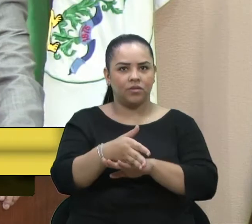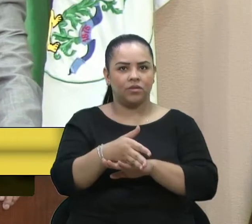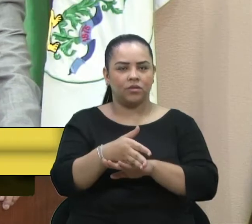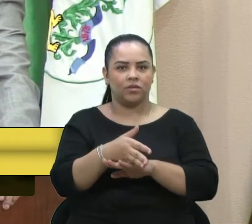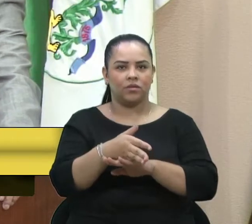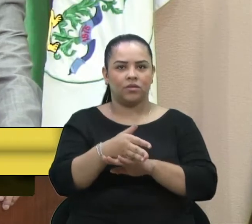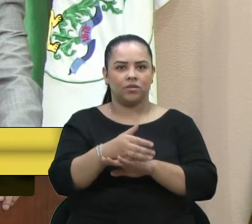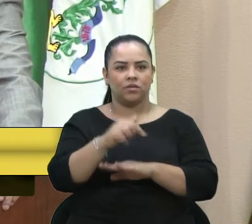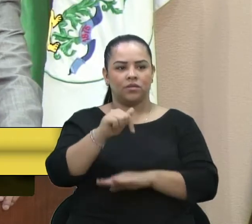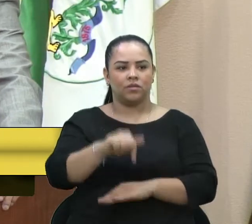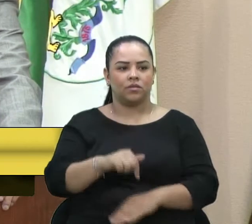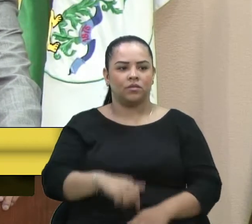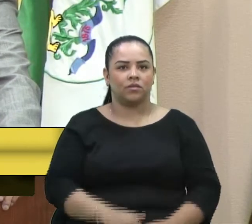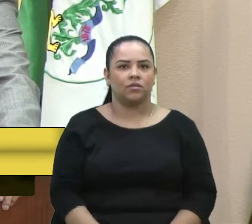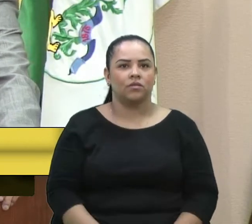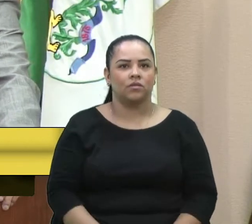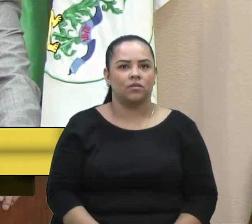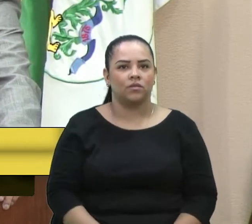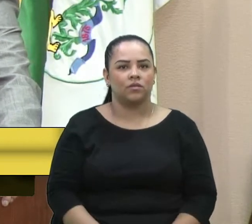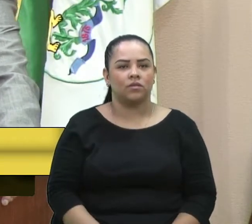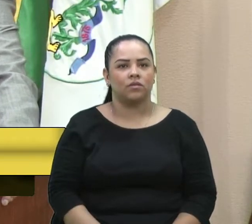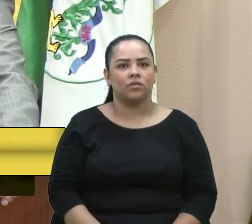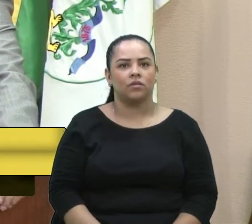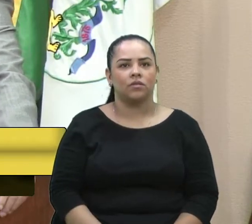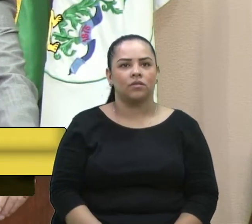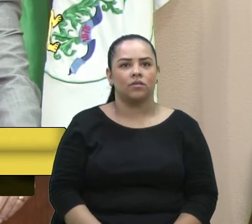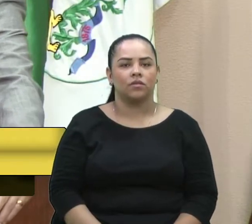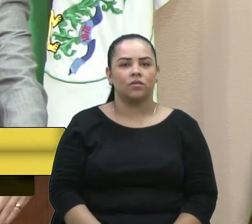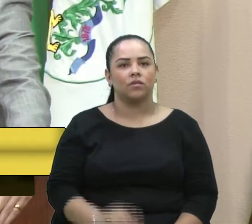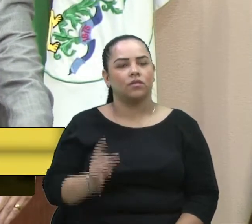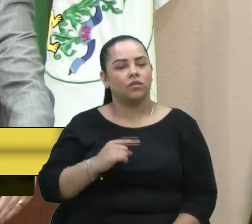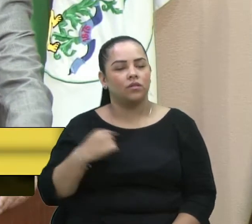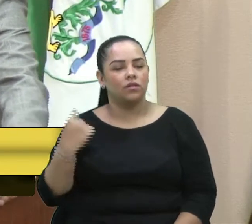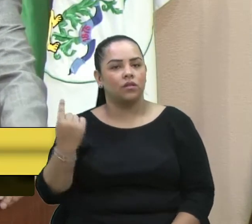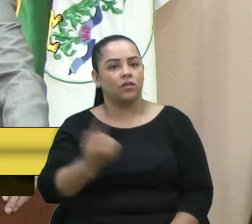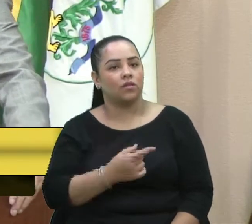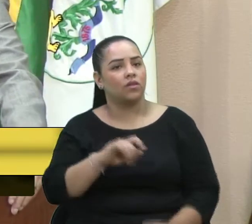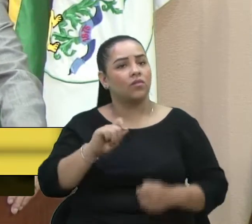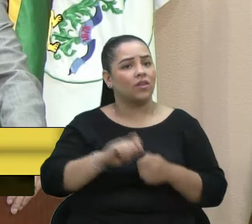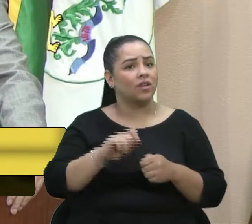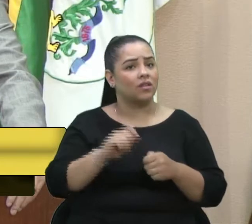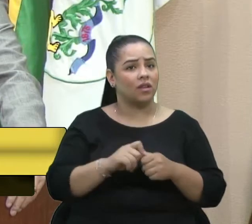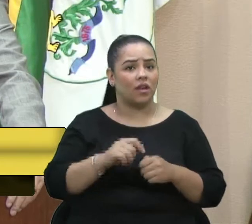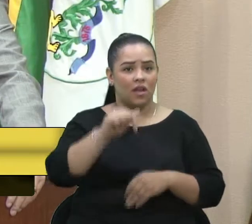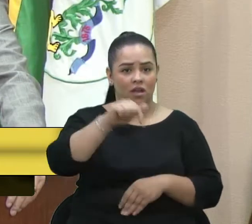redes sociais, pela TV Câmara. O que nós vamos tratar aqui hoje